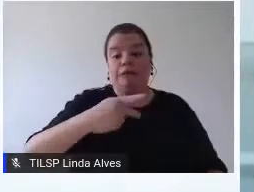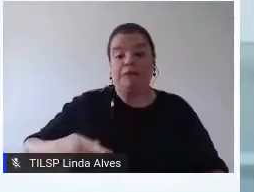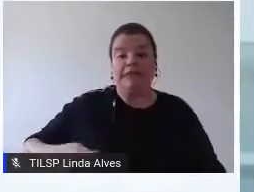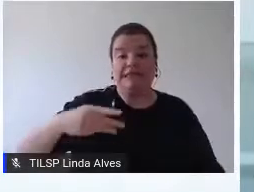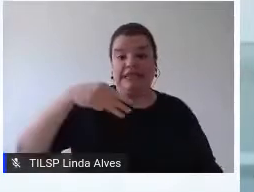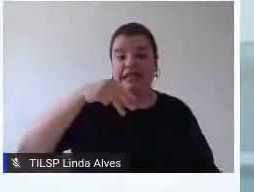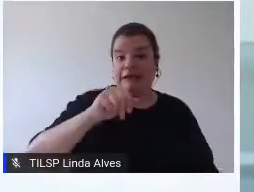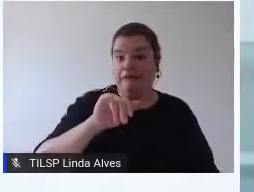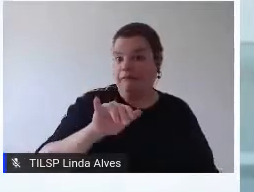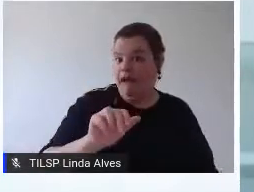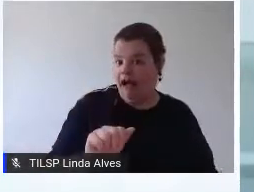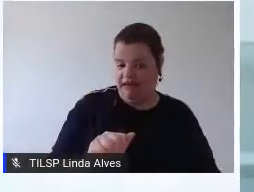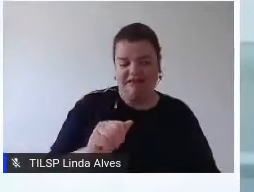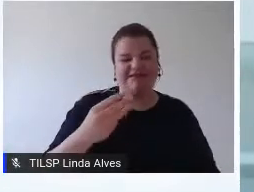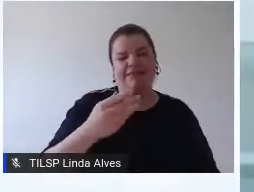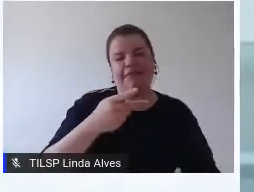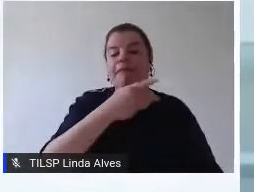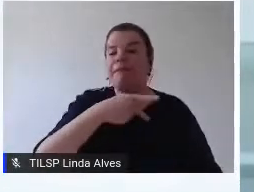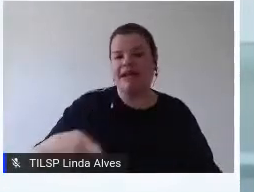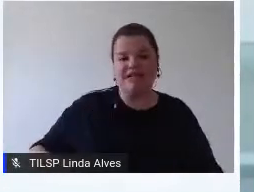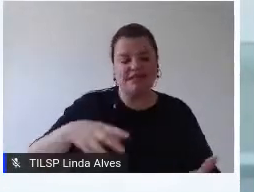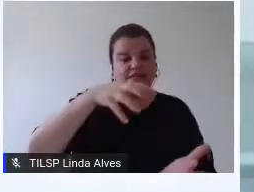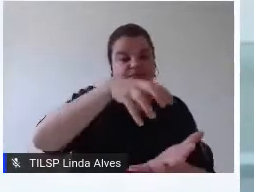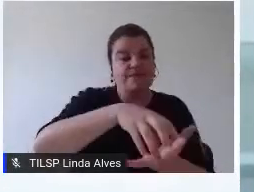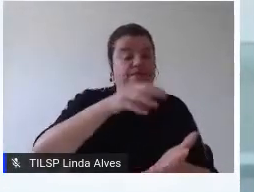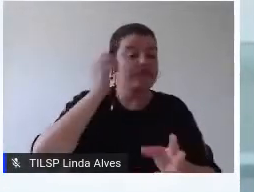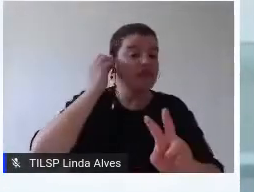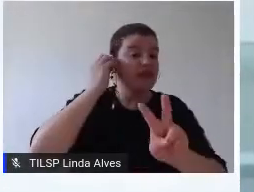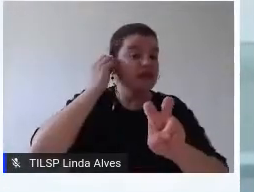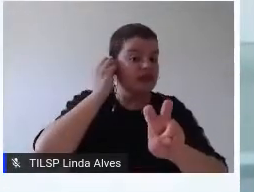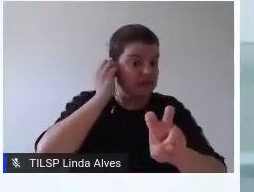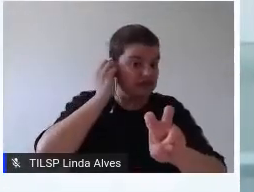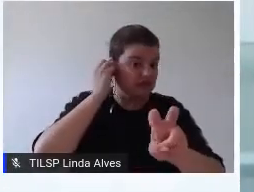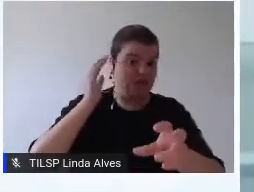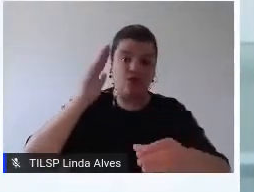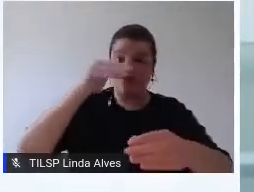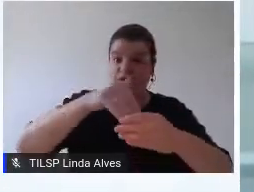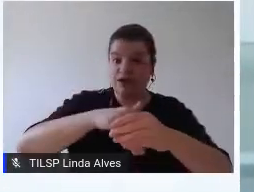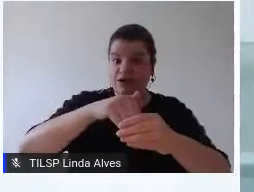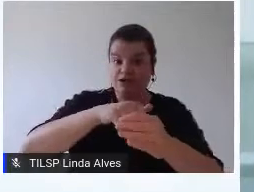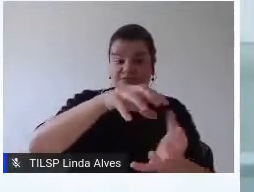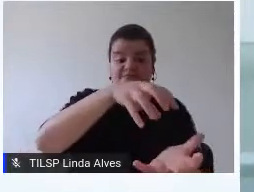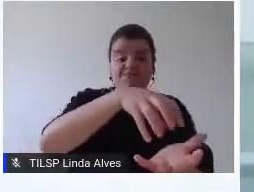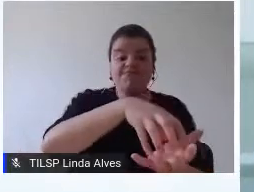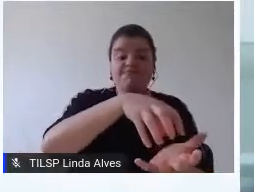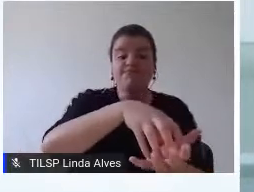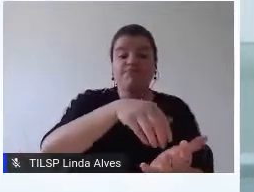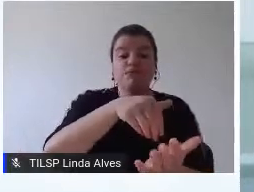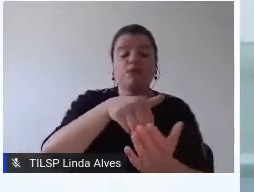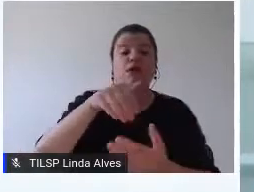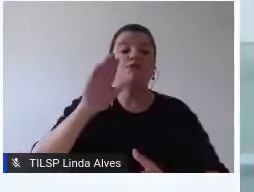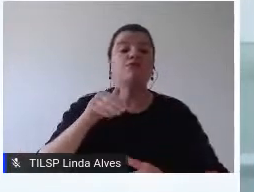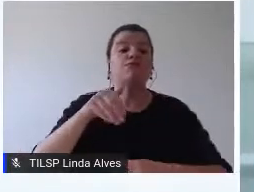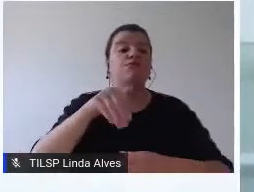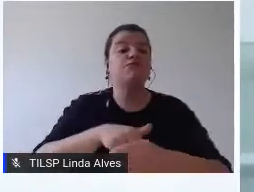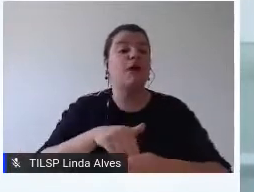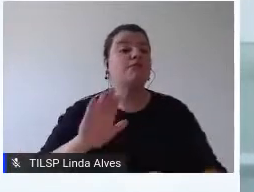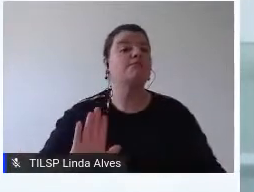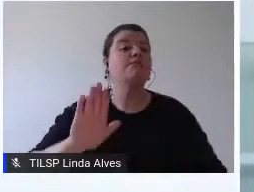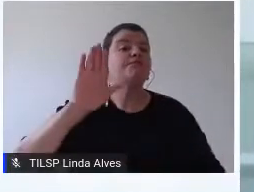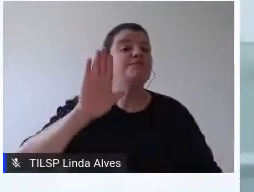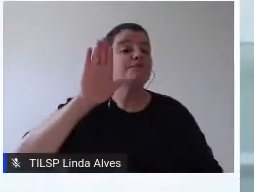artigo eu nominei cinco candidatos do presidente da Câmara, quer dizer, cinco candidatos que o grupo do